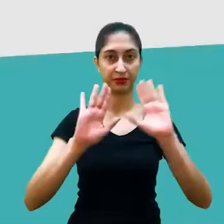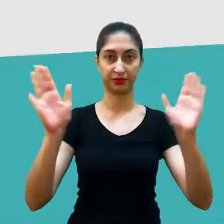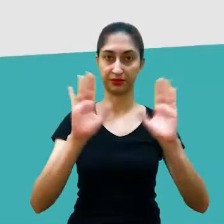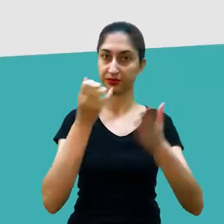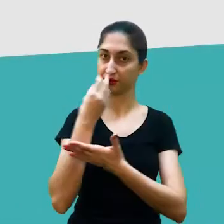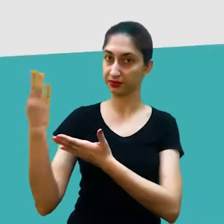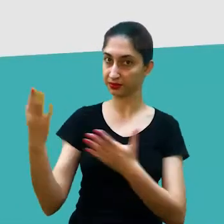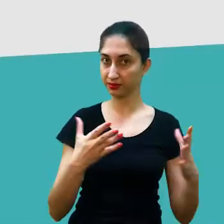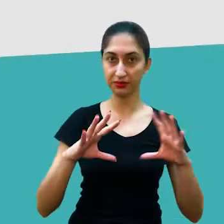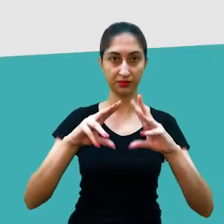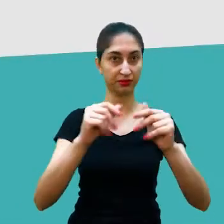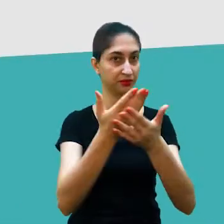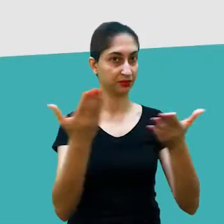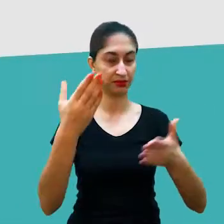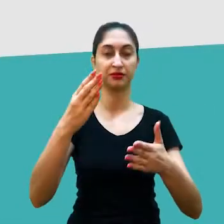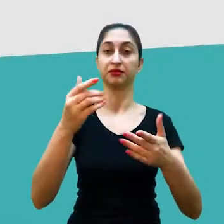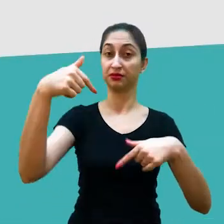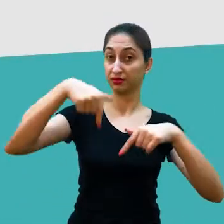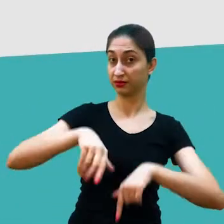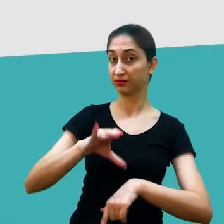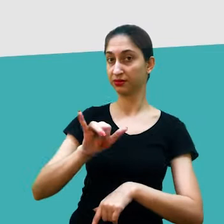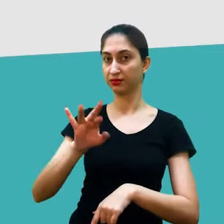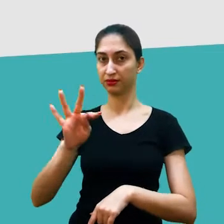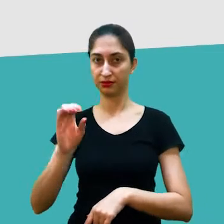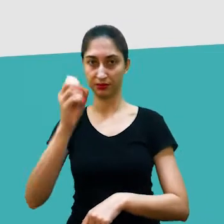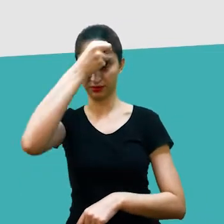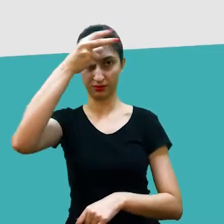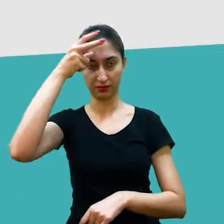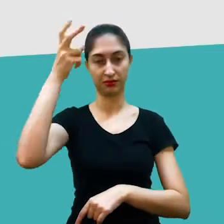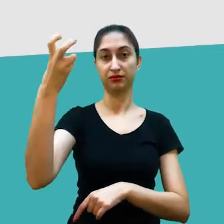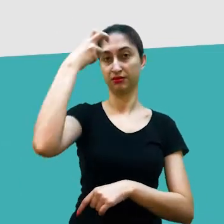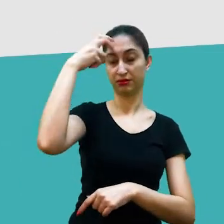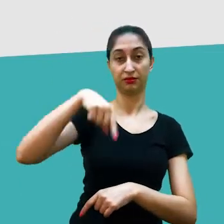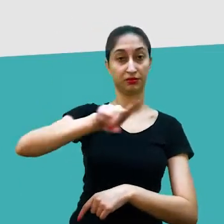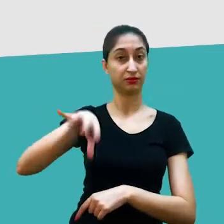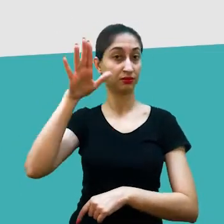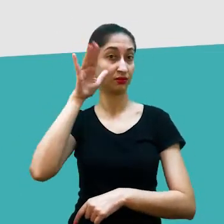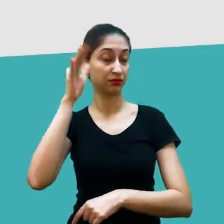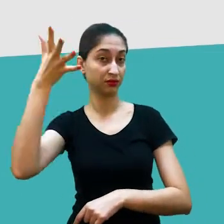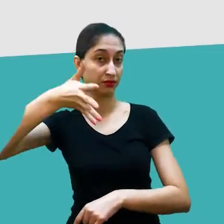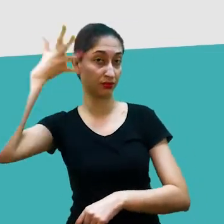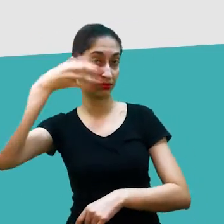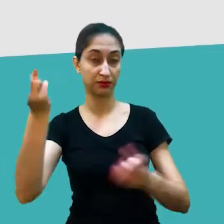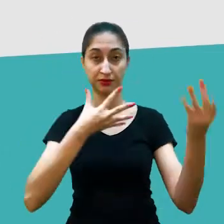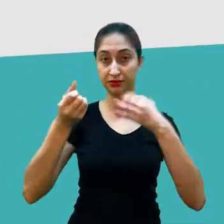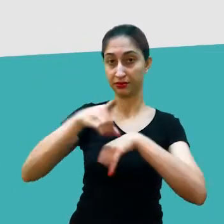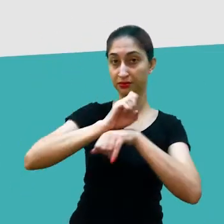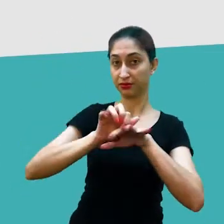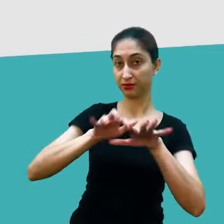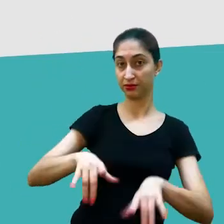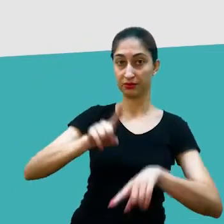Olá, bem-vindas e bem-vindos ao Circuito Municipal de Cultura. Você está assistindo a palestra Inovação em Design em